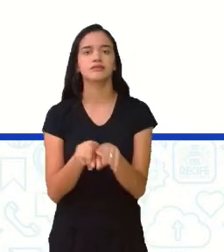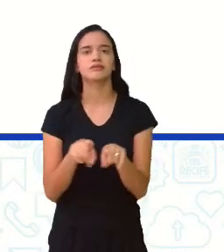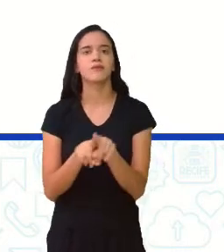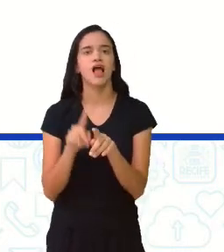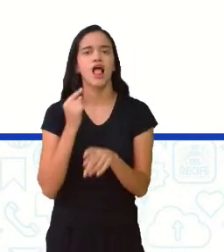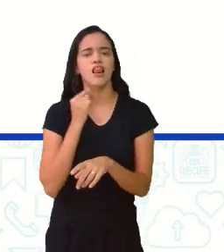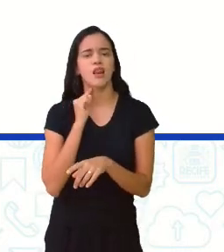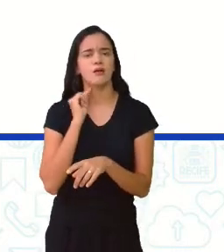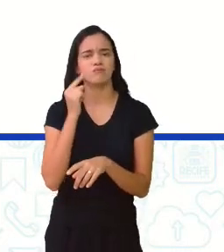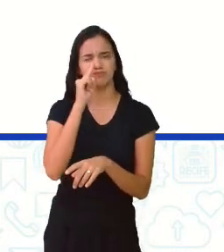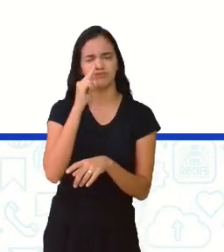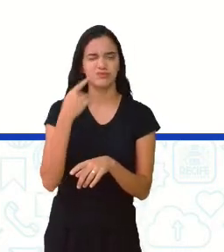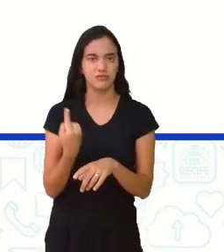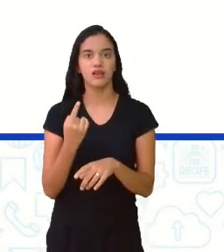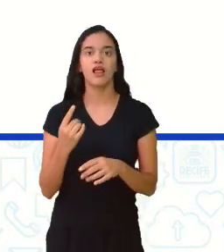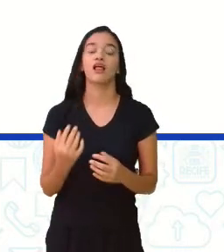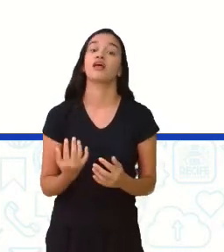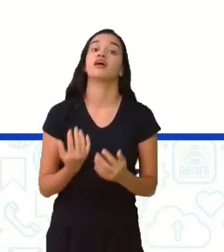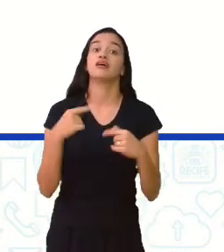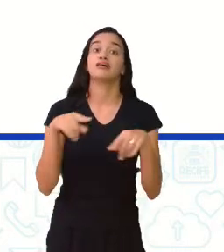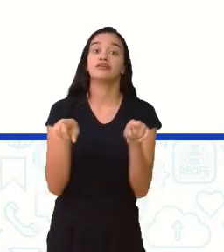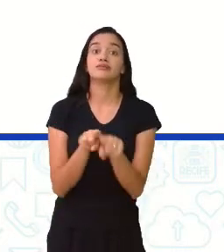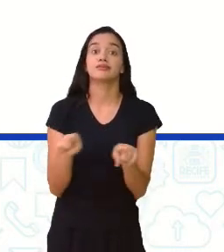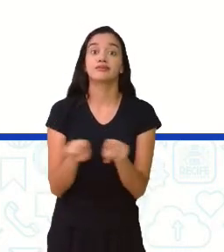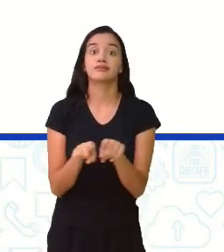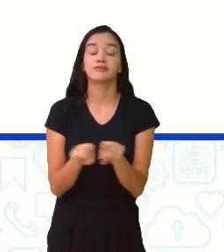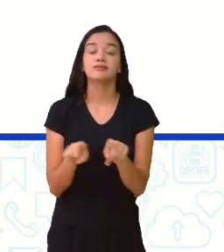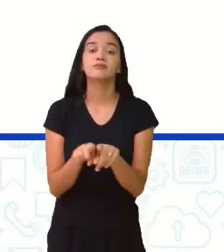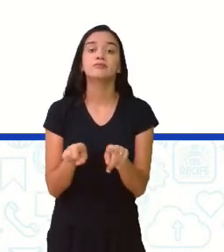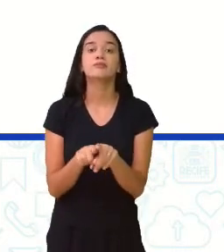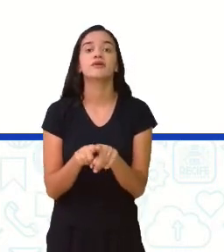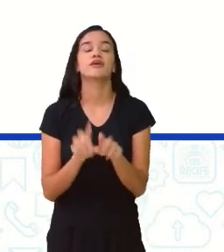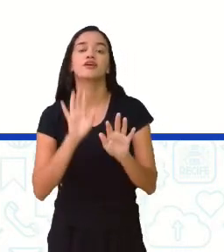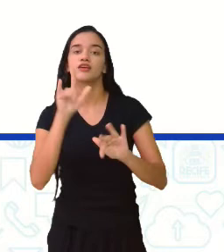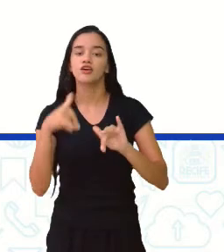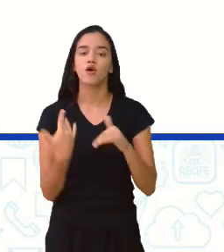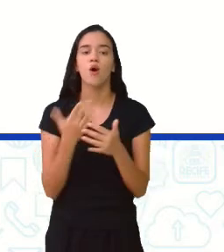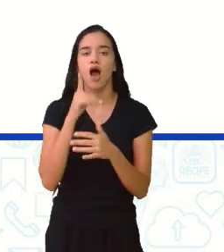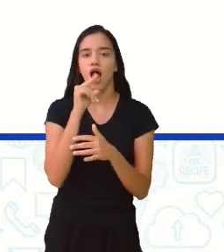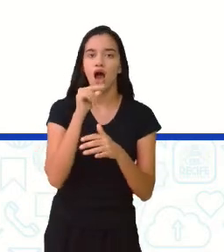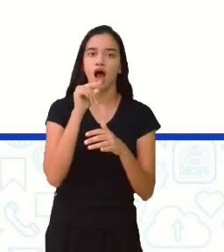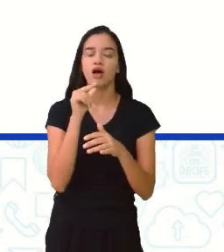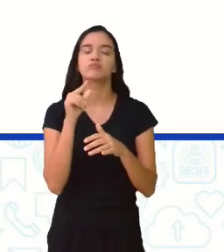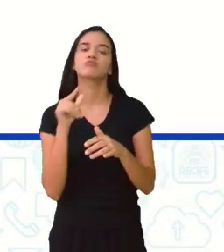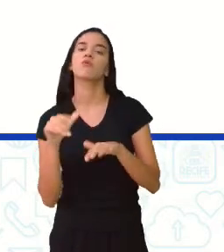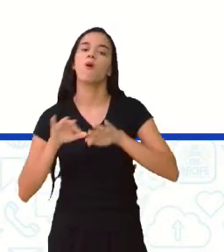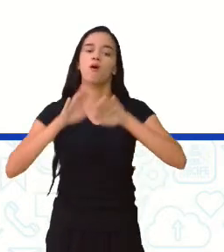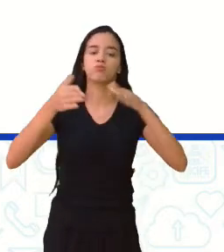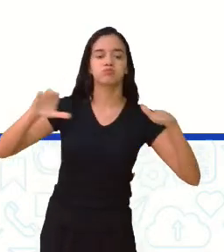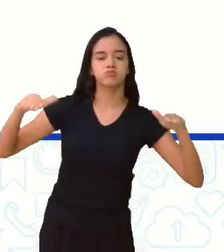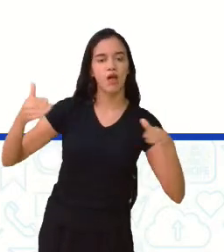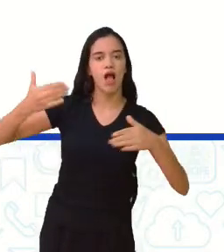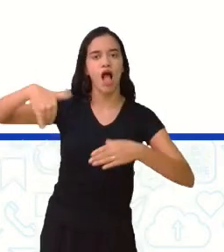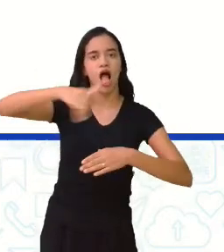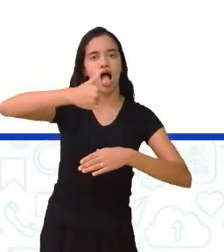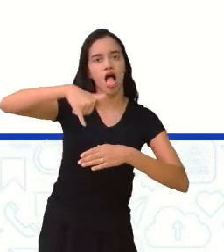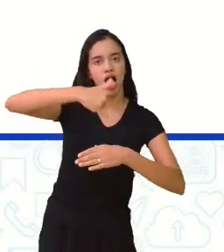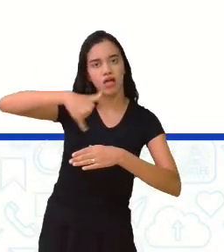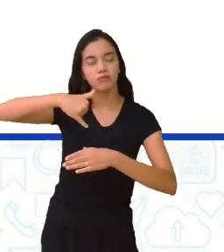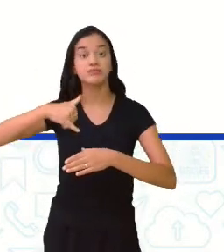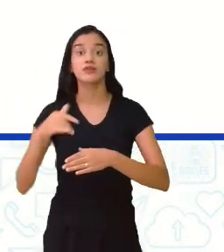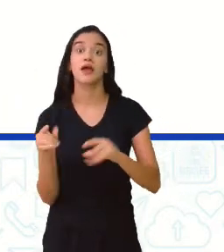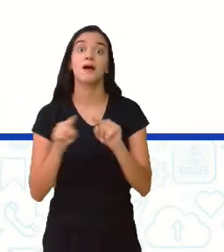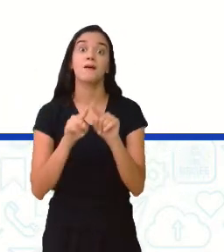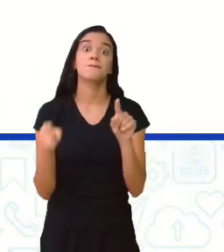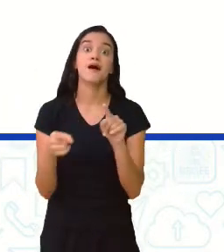e efluentes de águas fecais, o tráfego marinho e o derramamento de óleo. Mas antes de começar, chamar